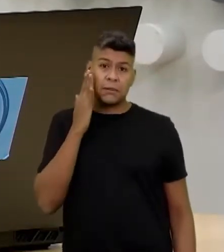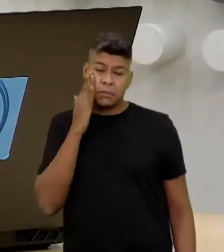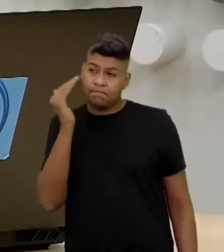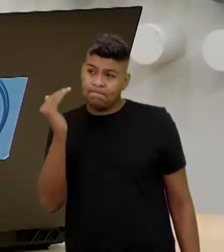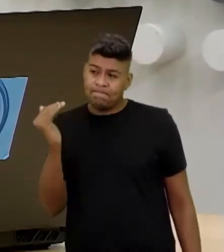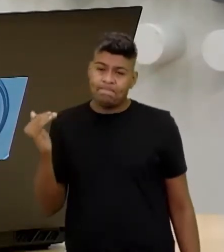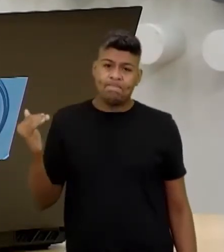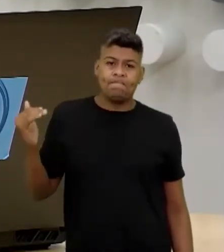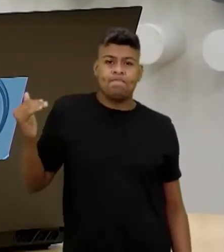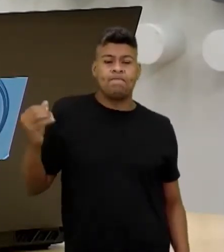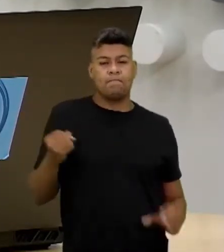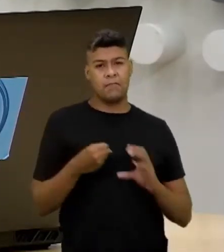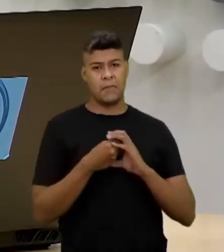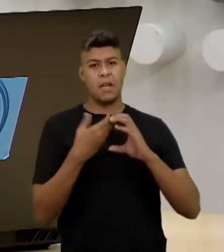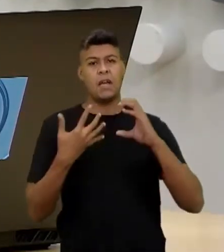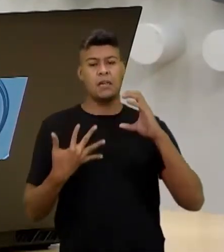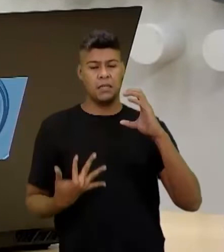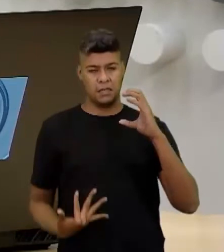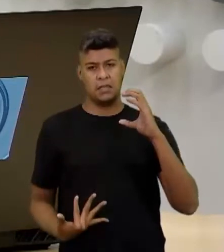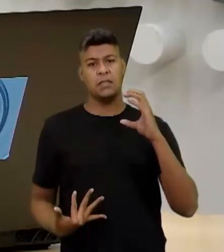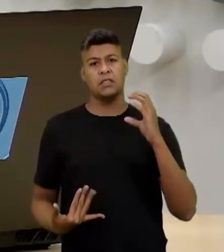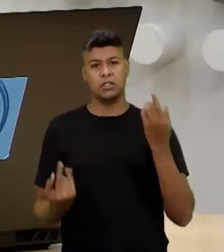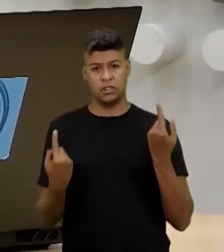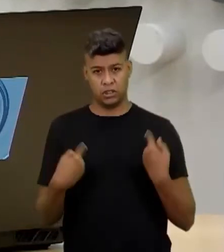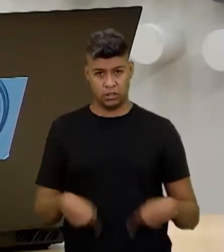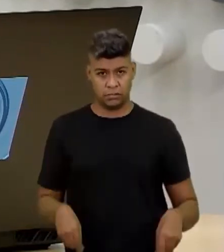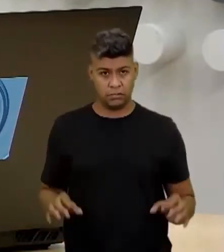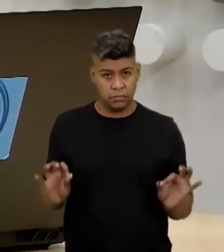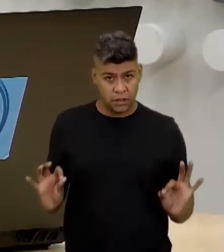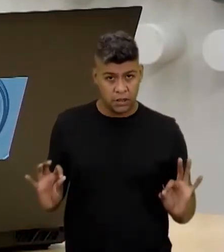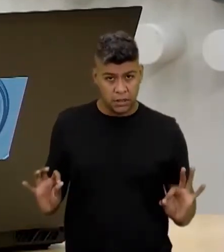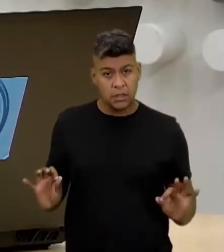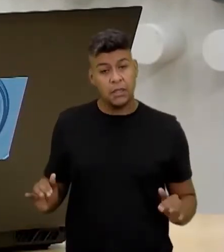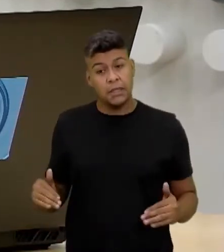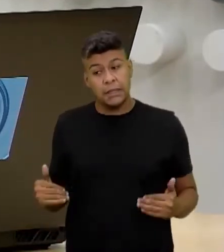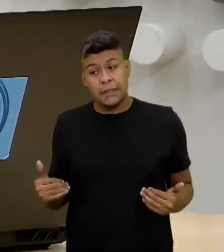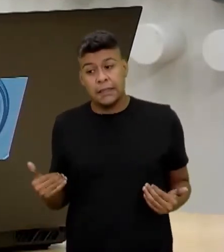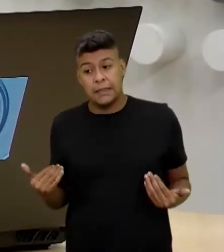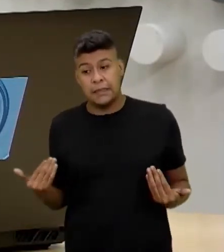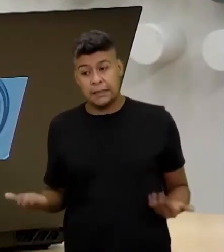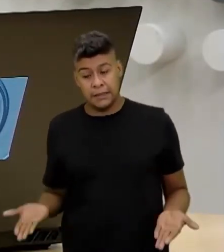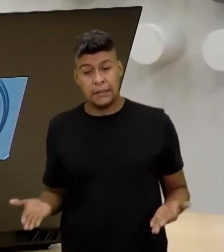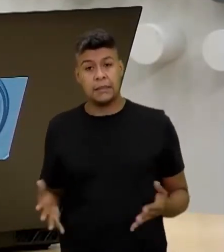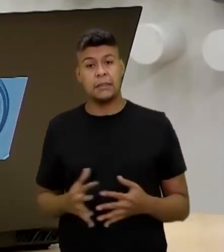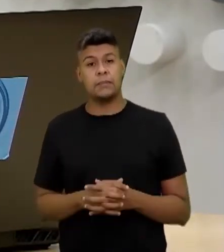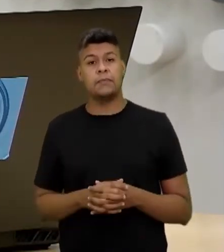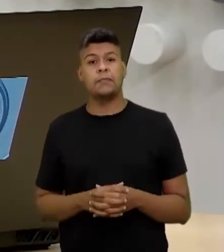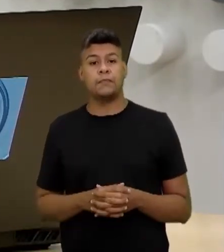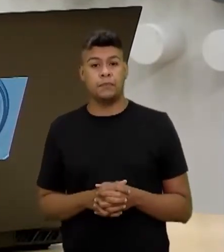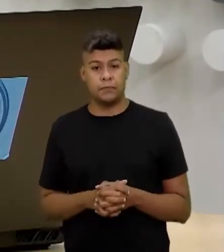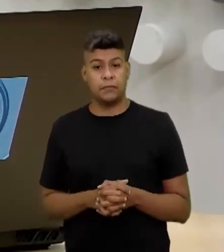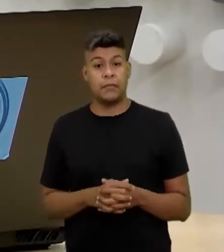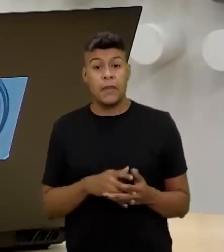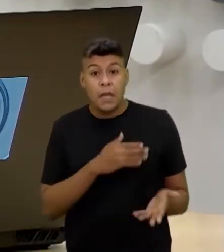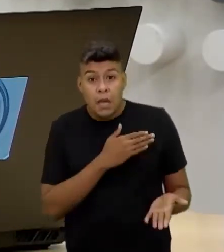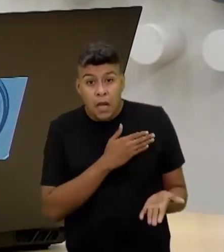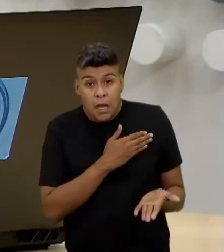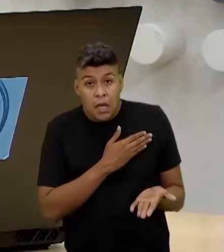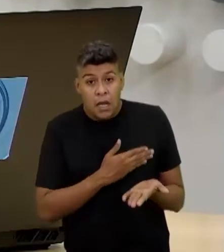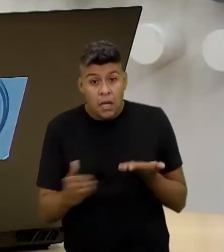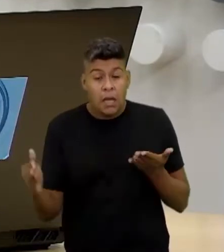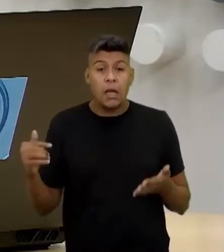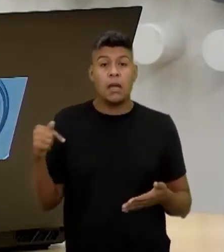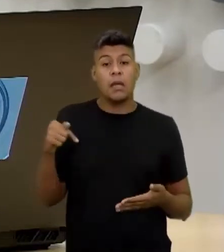das suas características físicas Tá certo então para começar